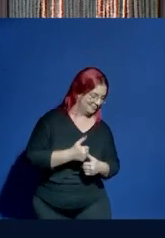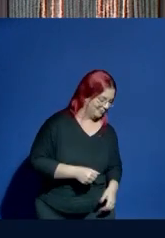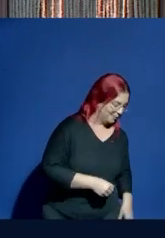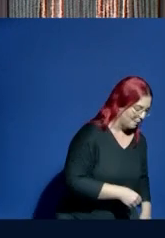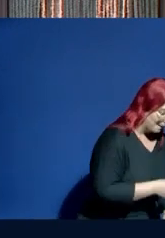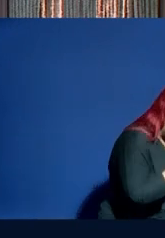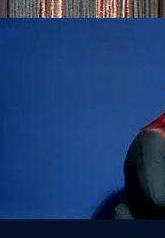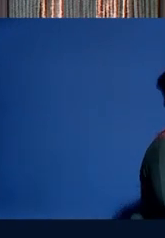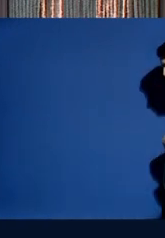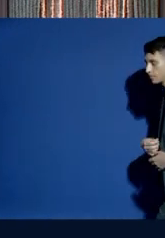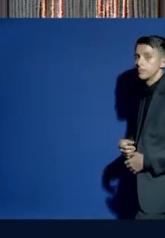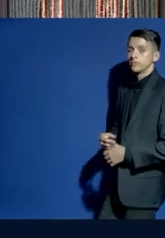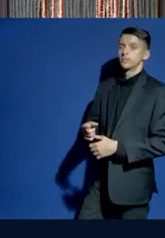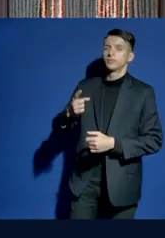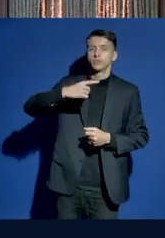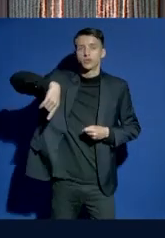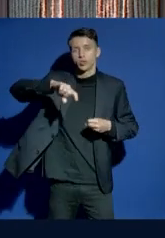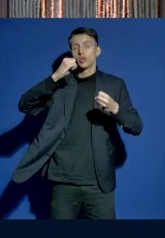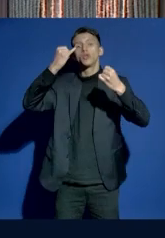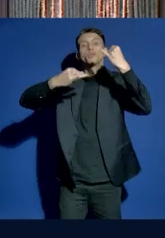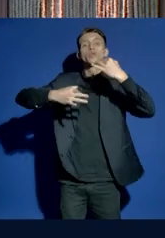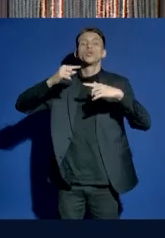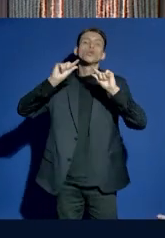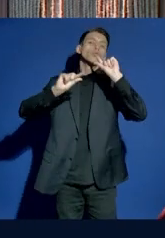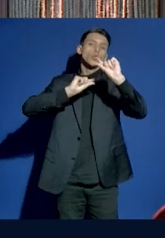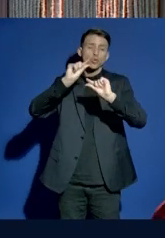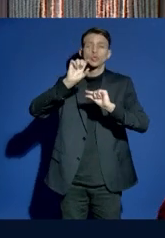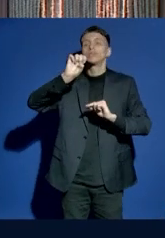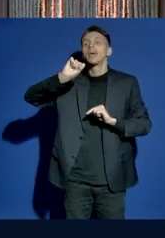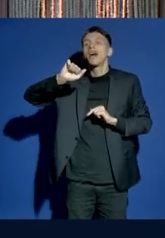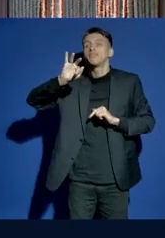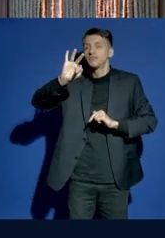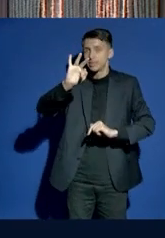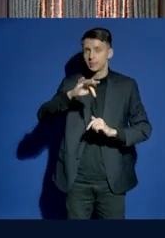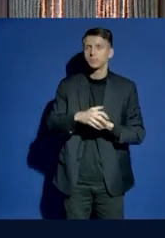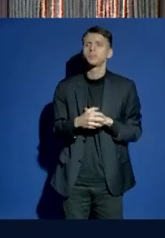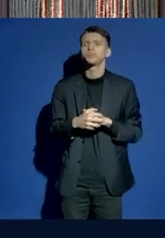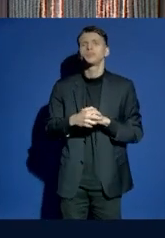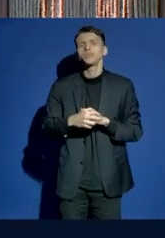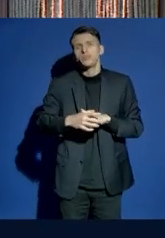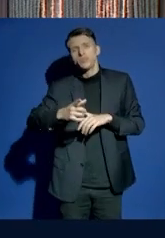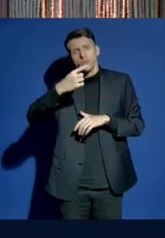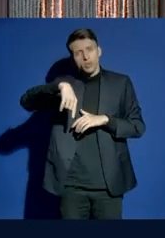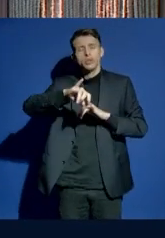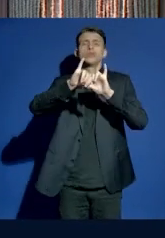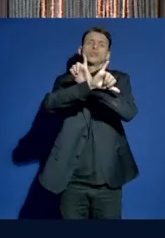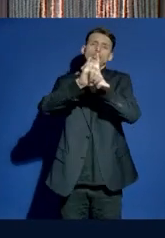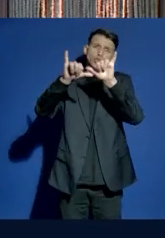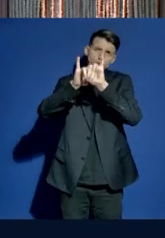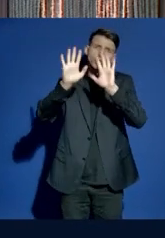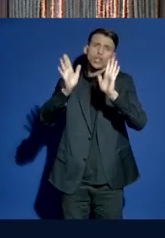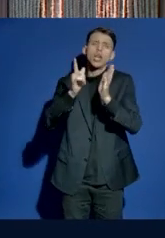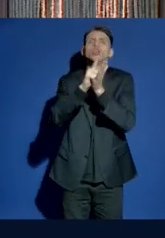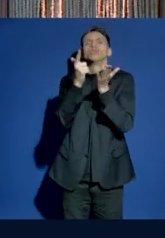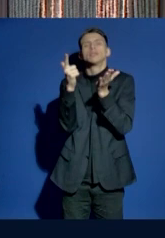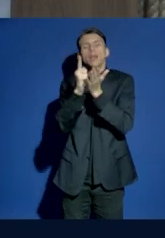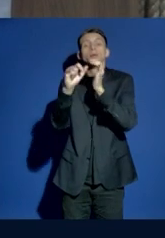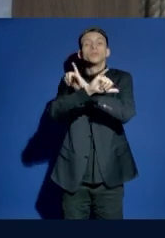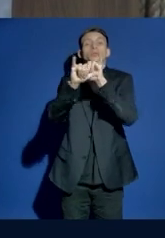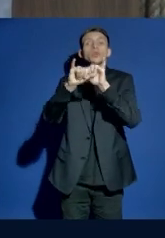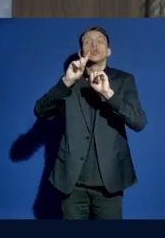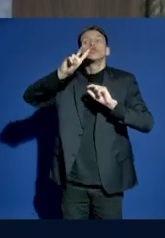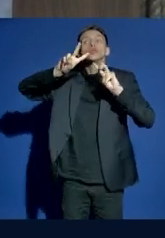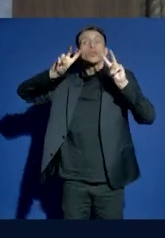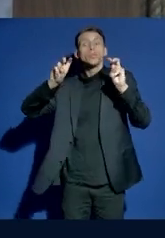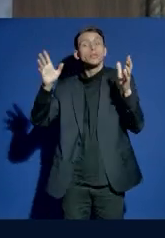A gente falou um pouquinho aqui, acabou comentando um pouquinho do SAF. Enfim, muito tem sido noticiado dos